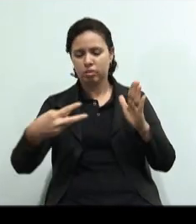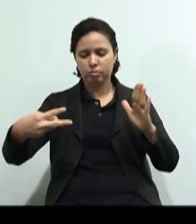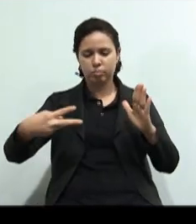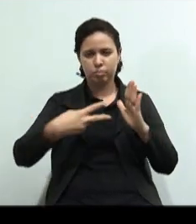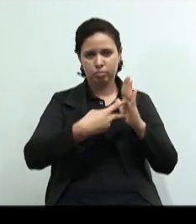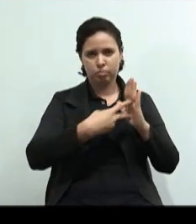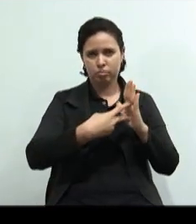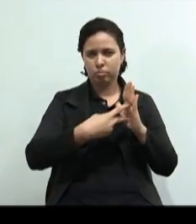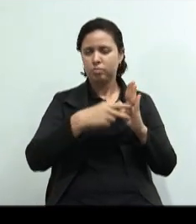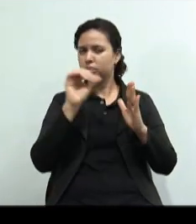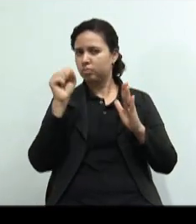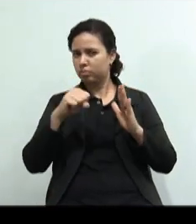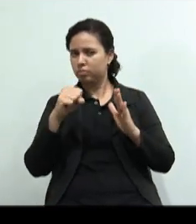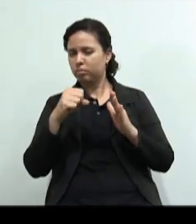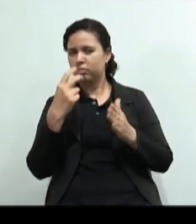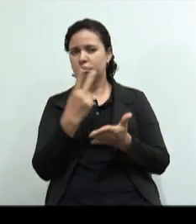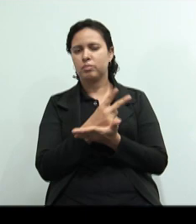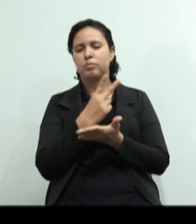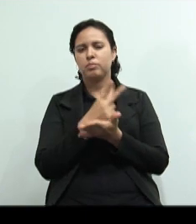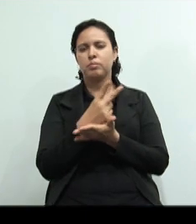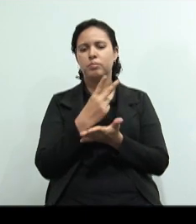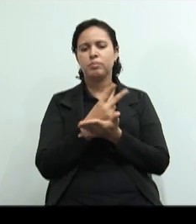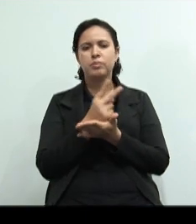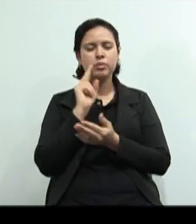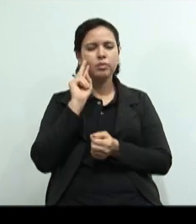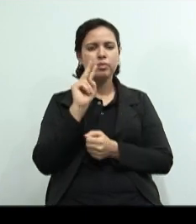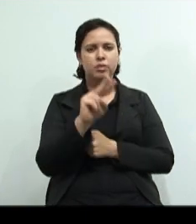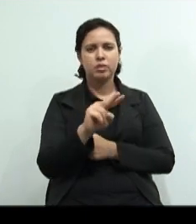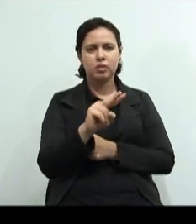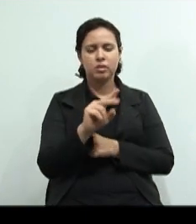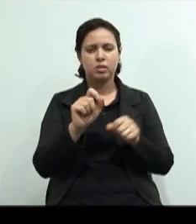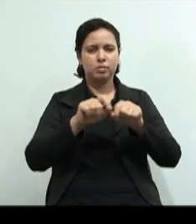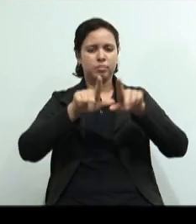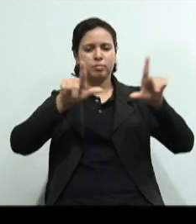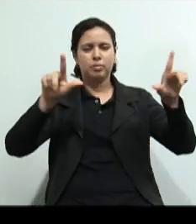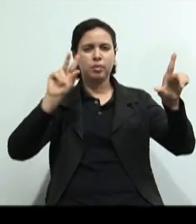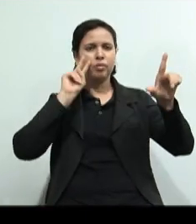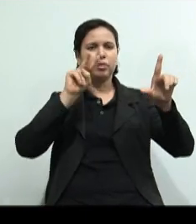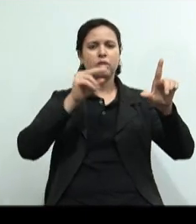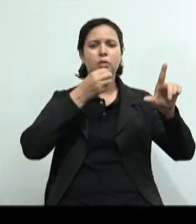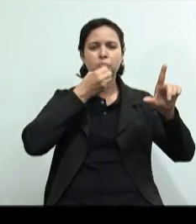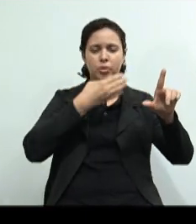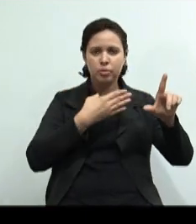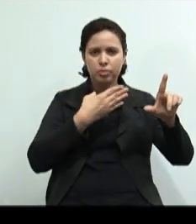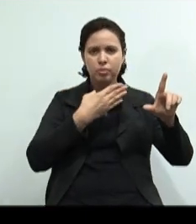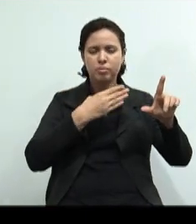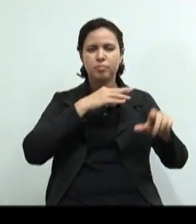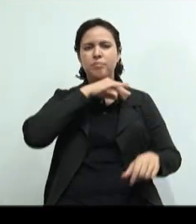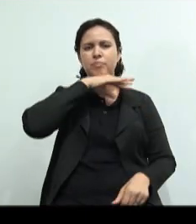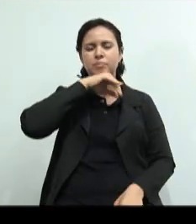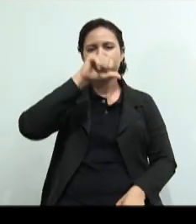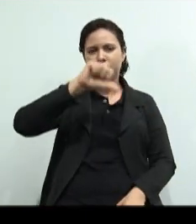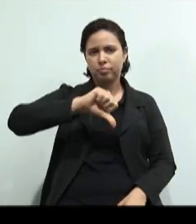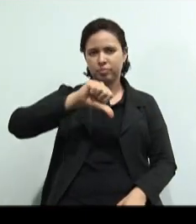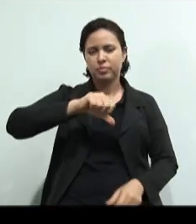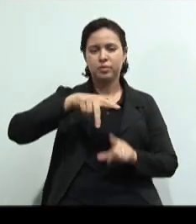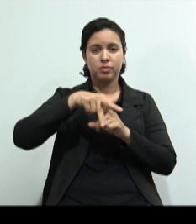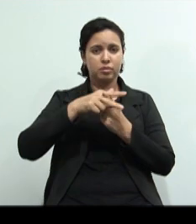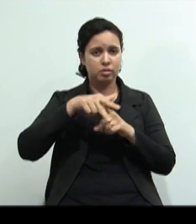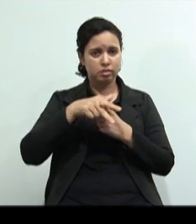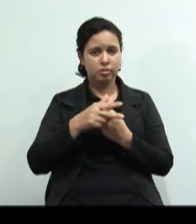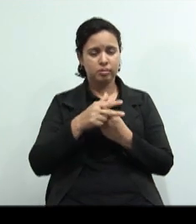vou em frente. Aí você vê de novo, a imagem está boa? Não está boa, eu faço os